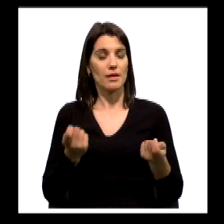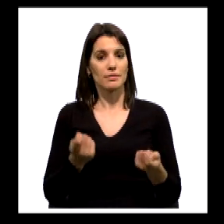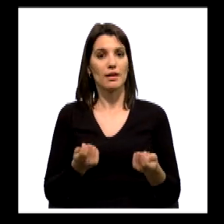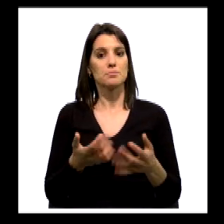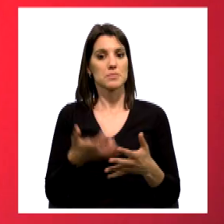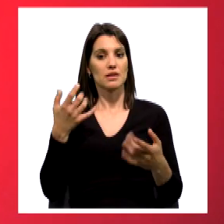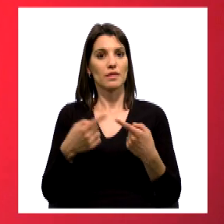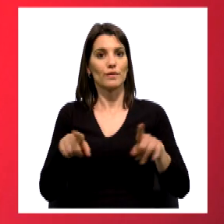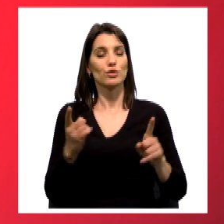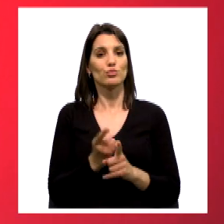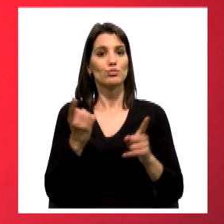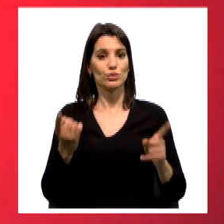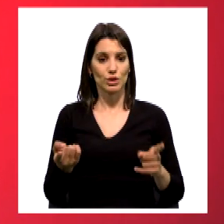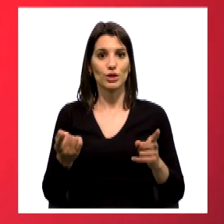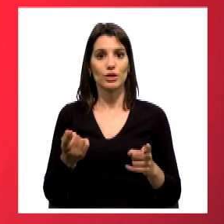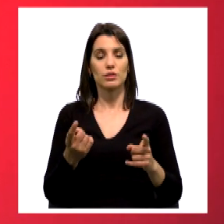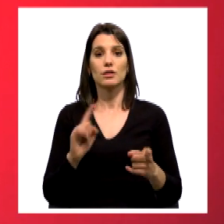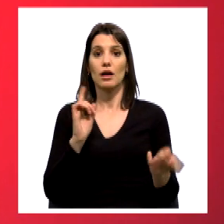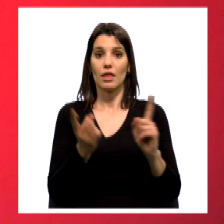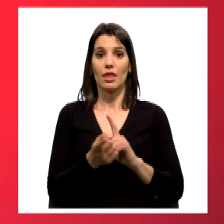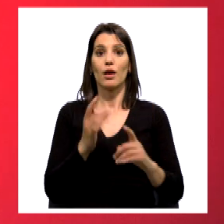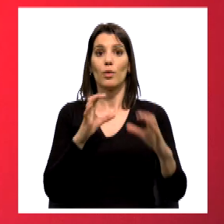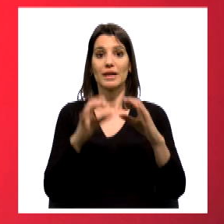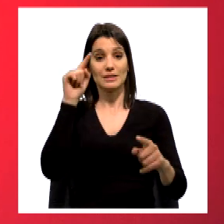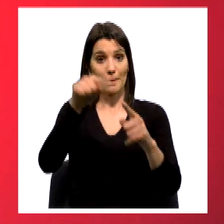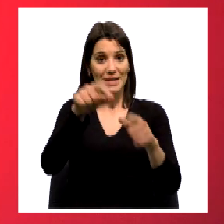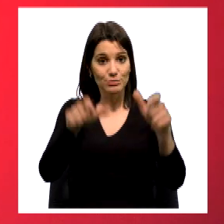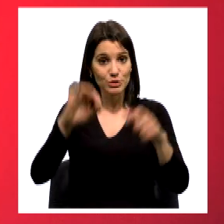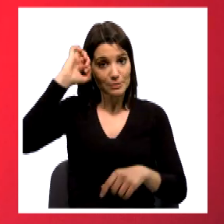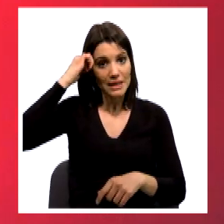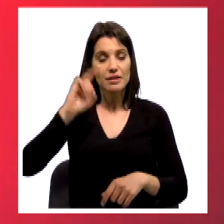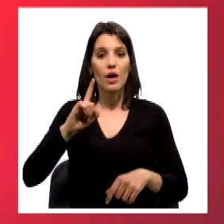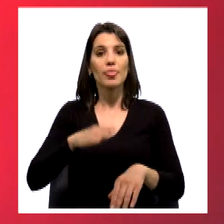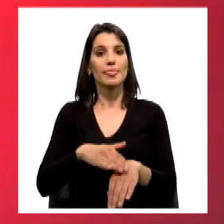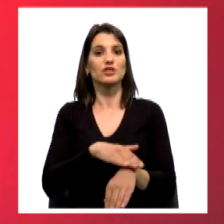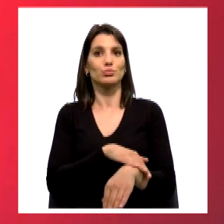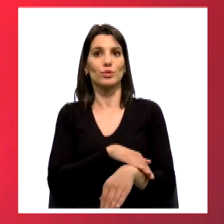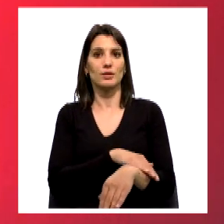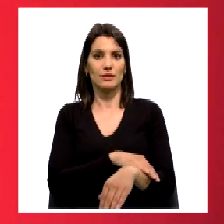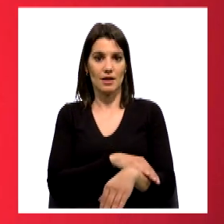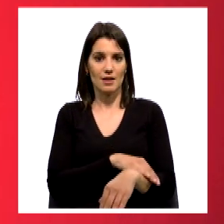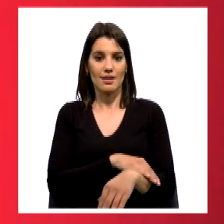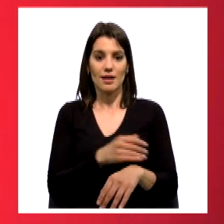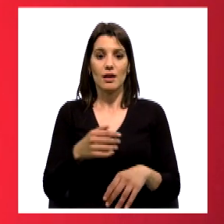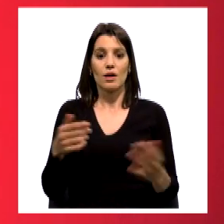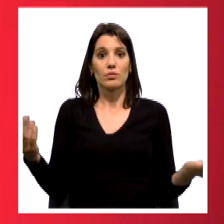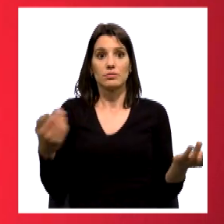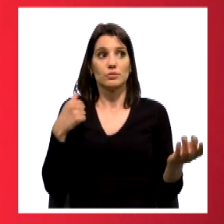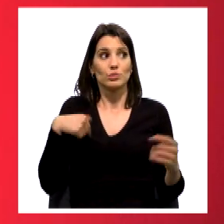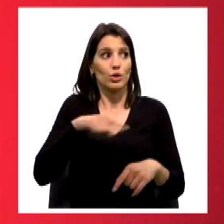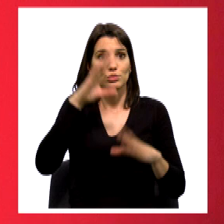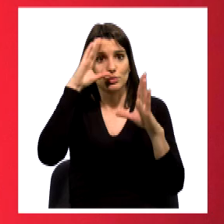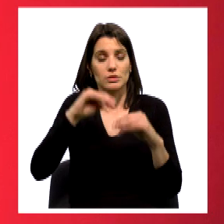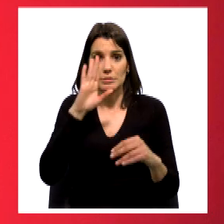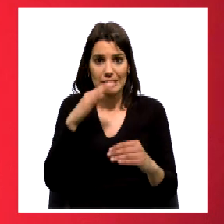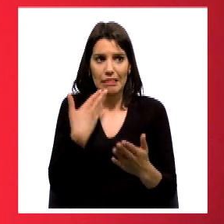A nossa campanha diferencia-se porque, em vez de comunicar para as vítimas, comunica para as testemunhas. Nós não sabíamos